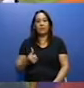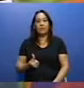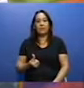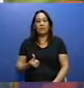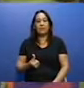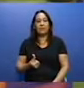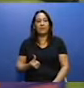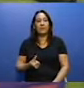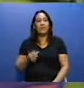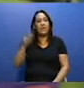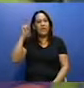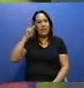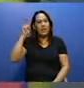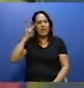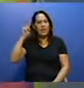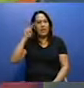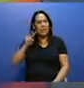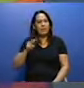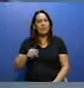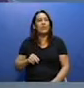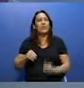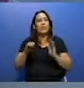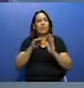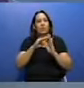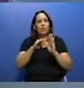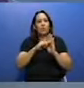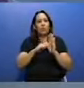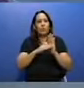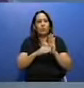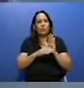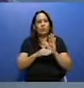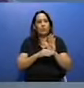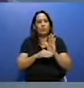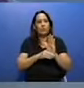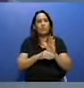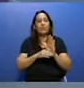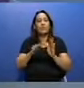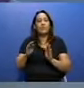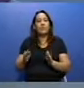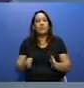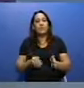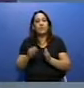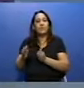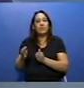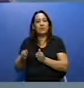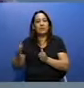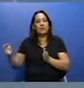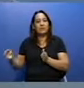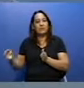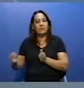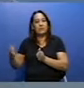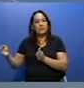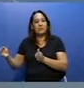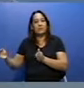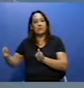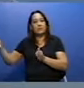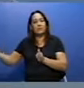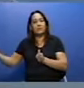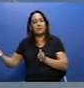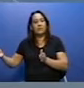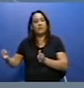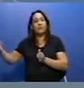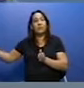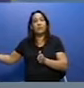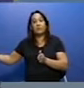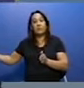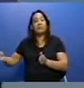nós estudamos os tipos de sequência crescentes? Vocês lembram disso? Aqui, ó. Isso é um tipo